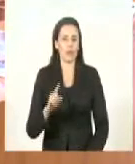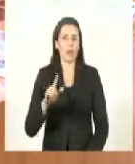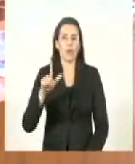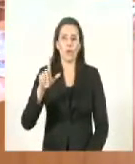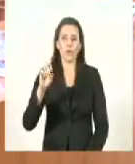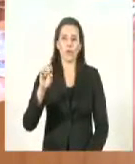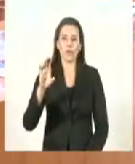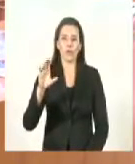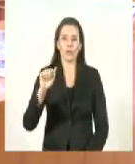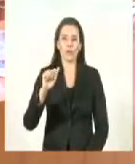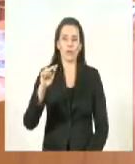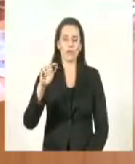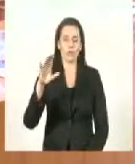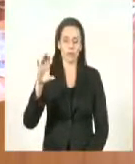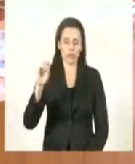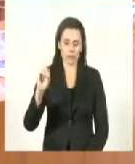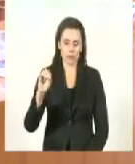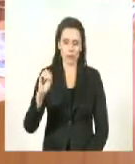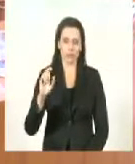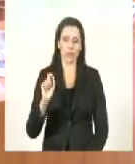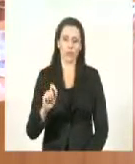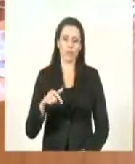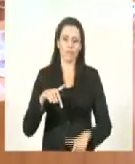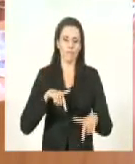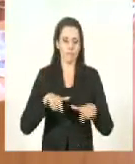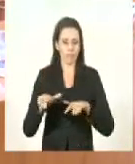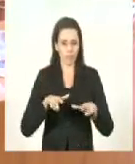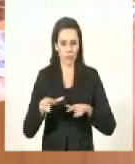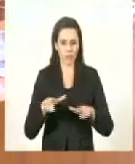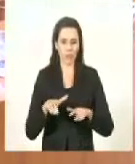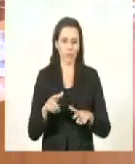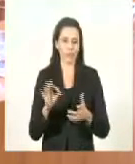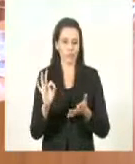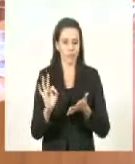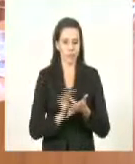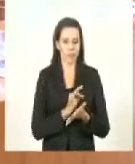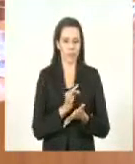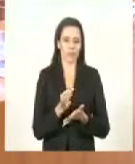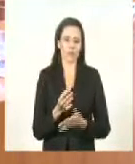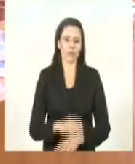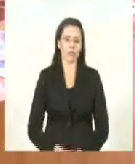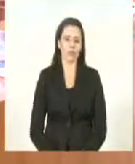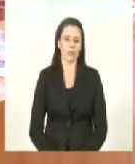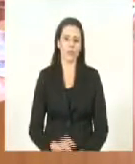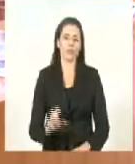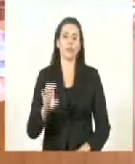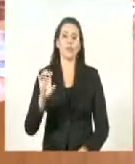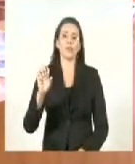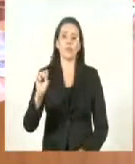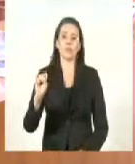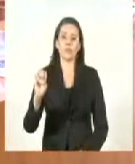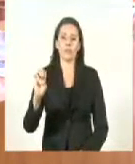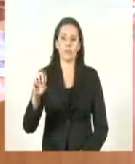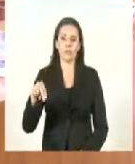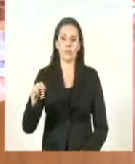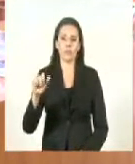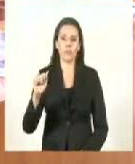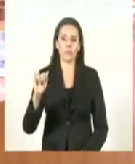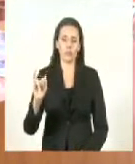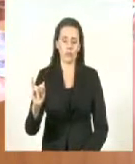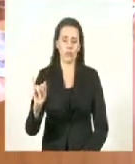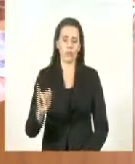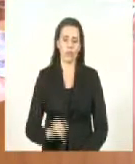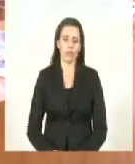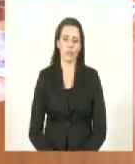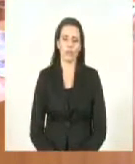obra temporária e terceirização de pessoal temporários, é o mesmo SENAI. Então, ele poderia fazer os dois desde